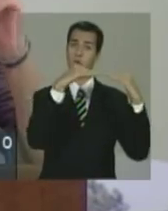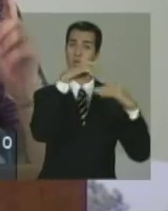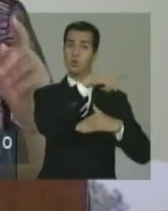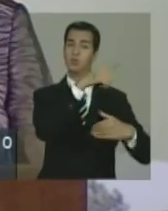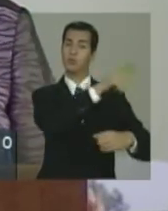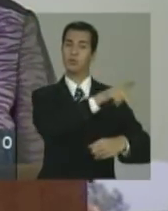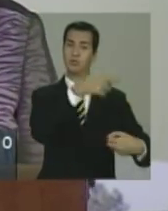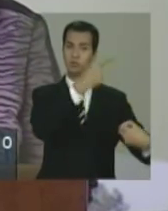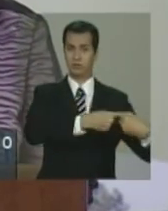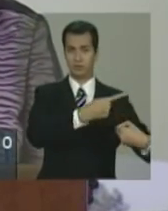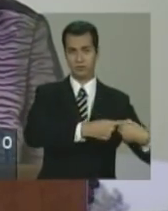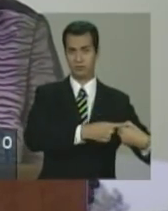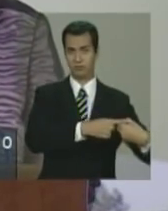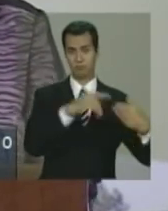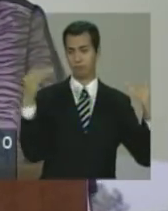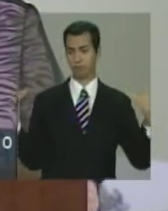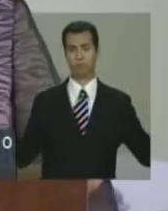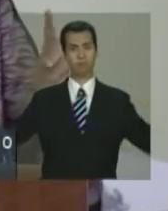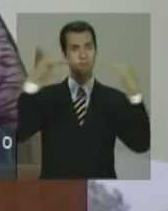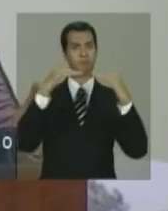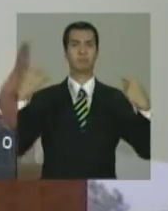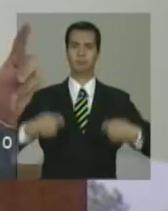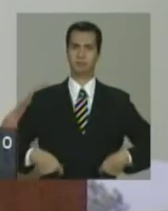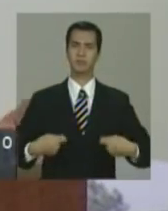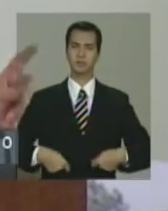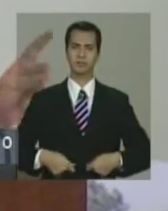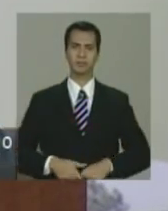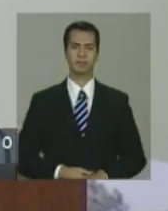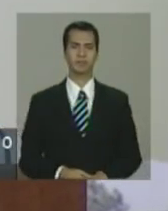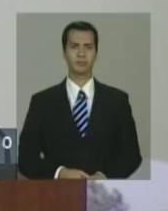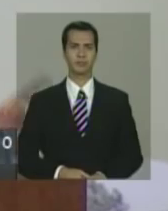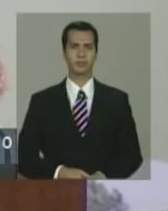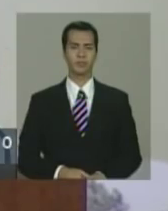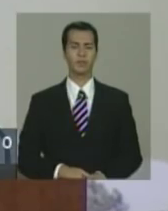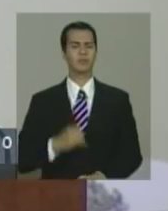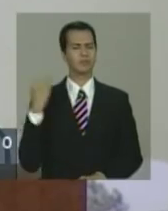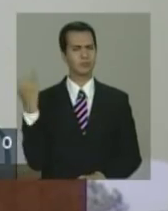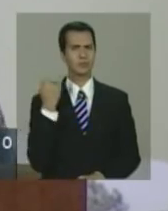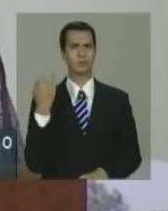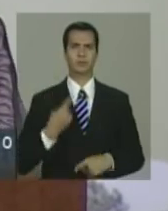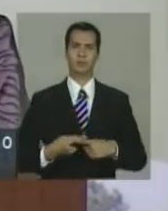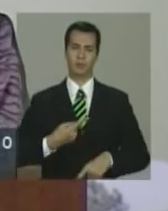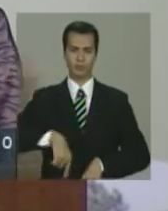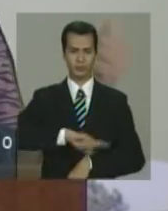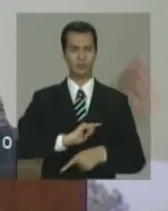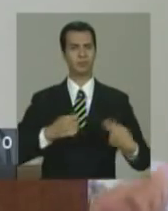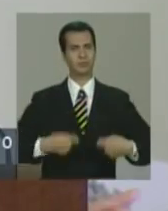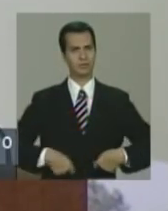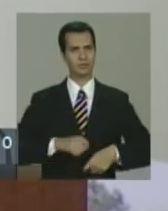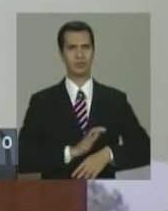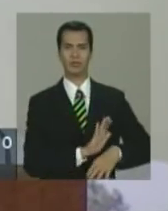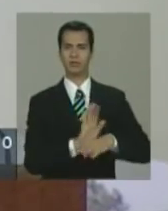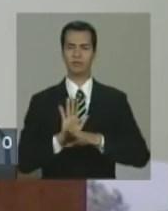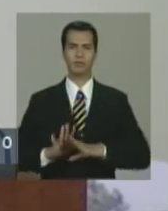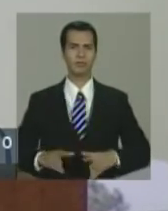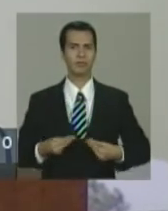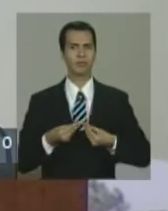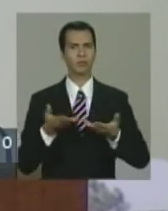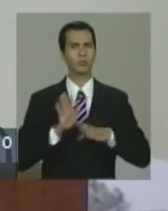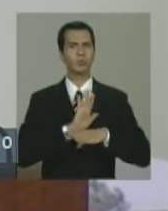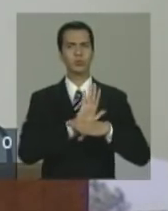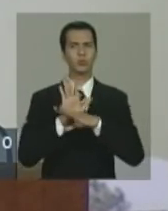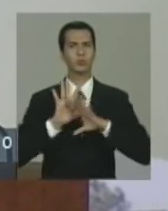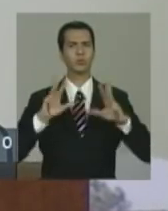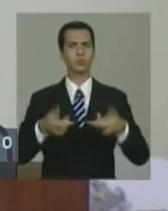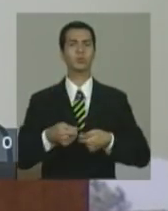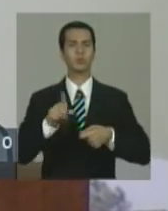é estratégico para o nosso país. É assim que nós asseguraremos educação de qualidade. Por isso, eu cumprimento